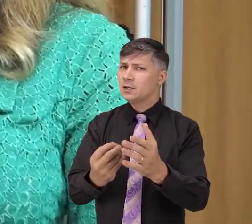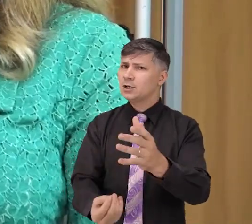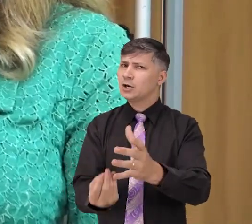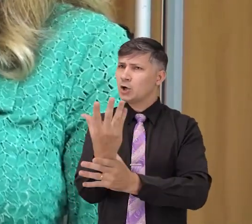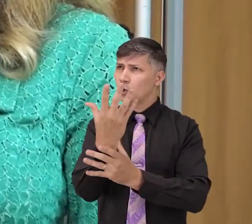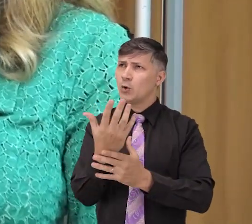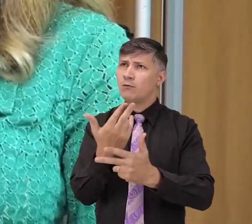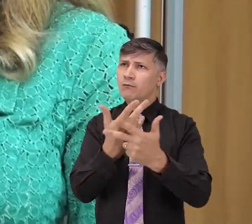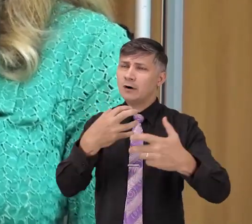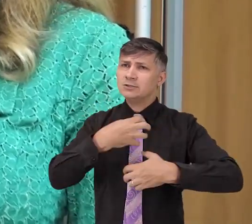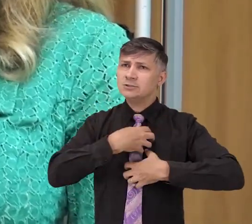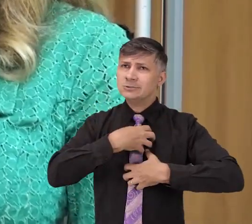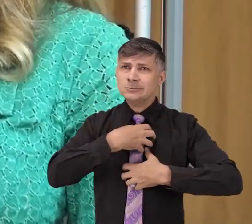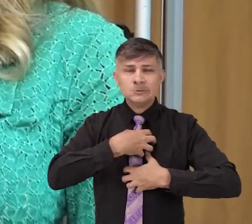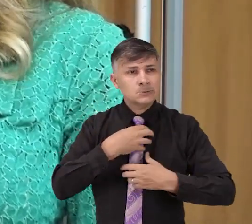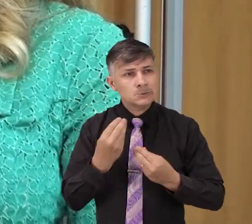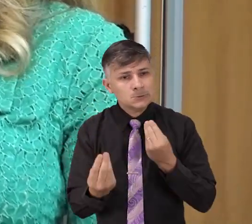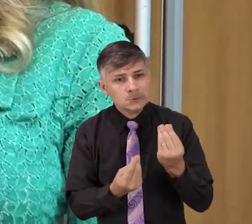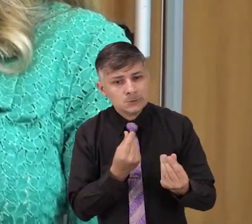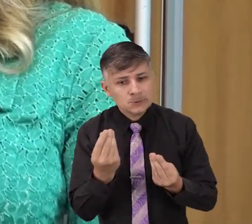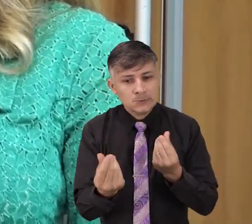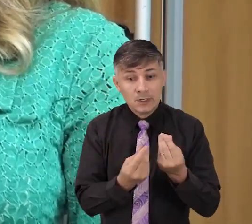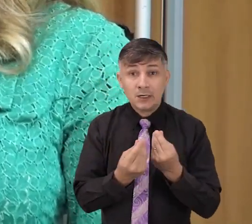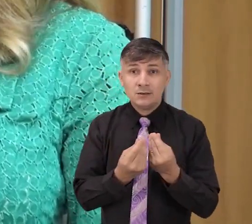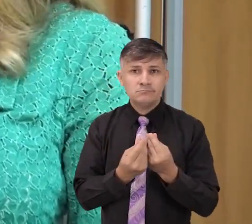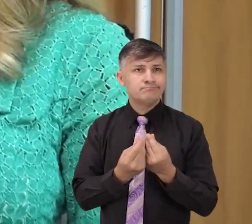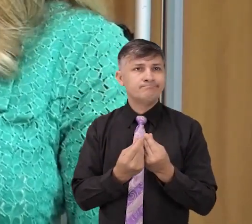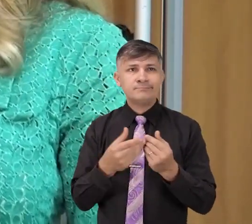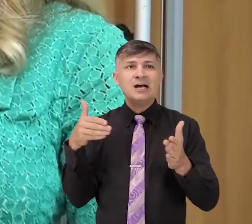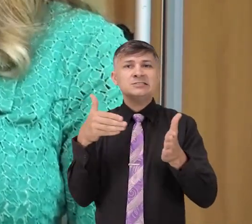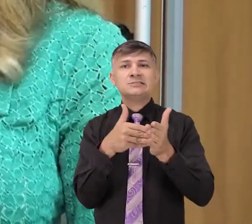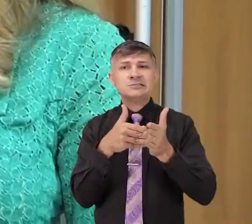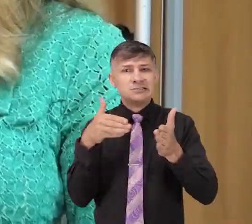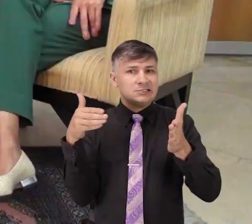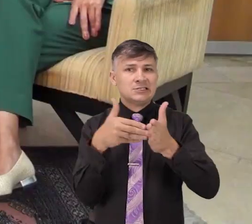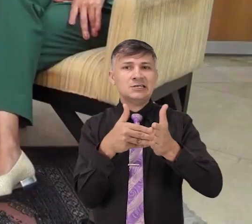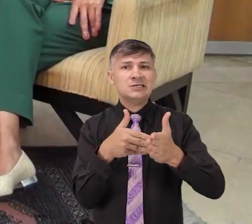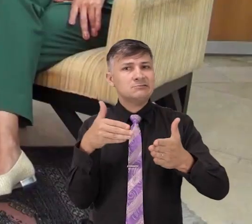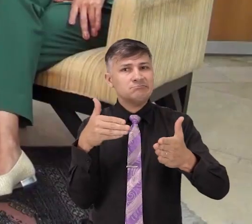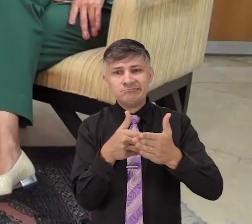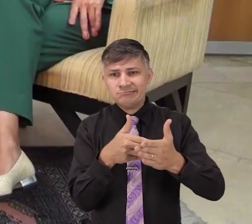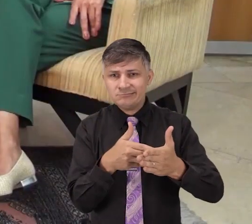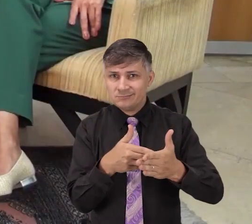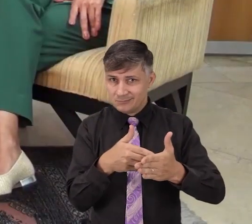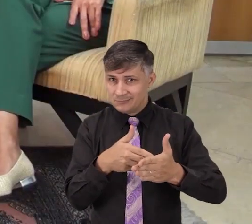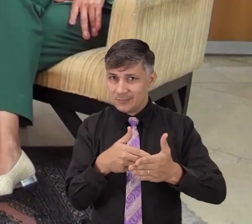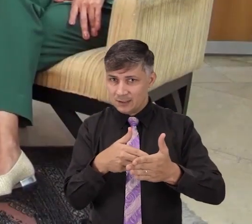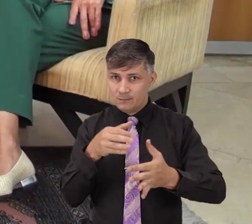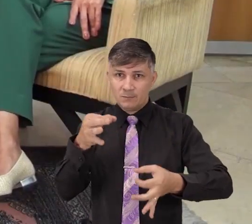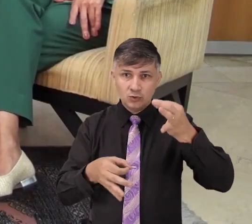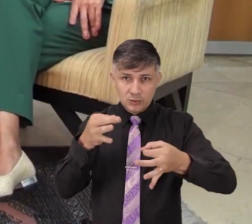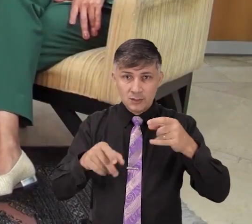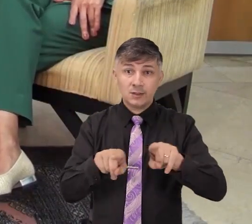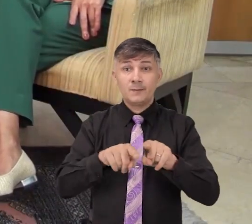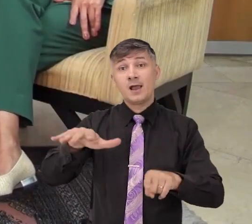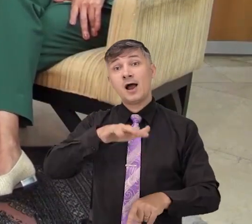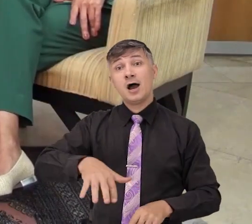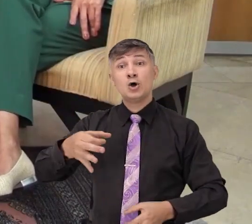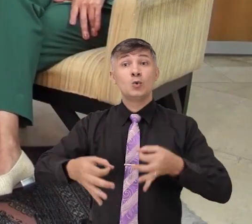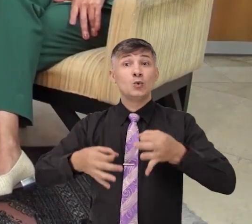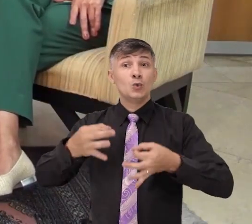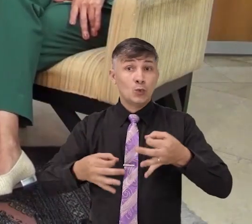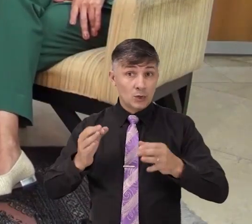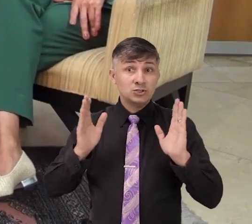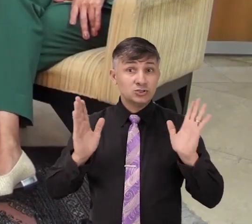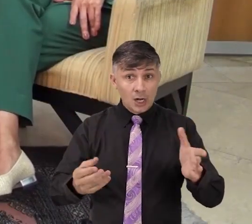aí criou uma situação criou empecilhos de acesso à justiça e ao